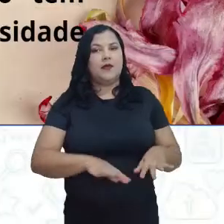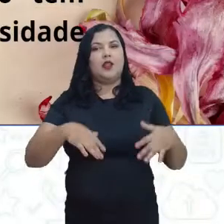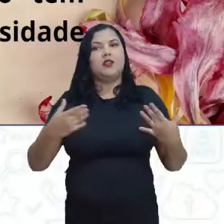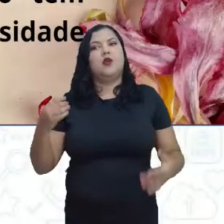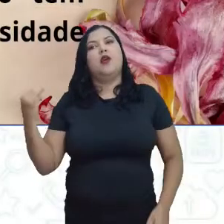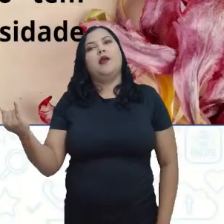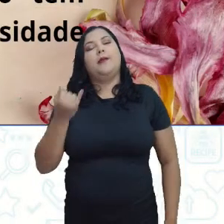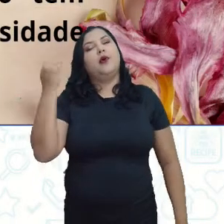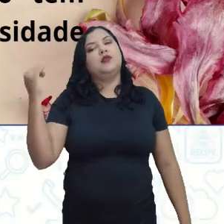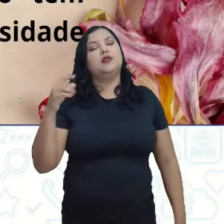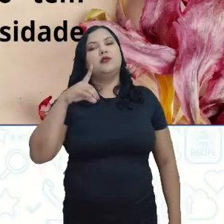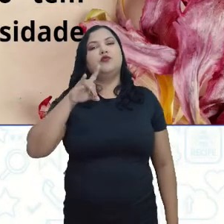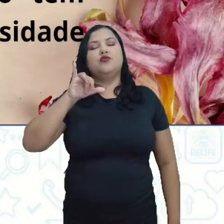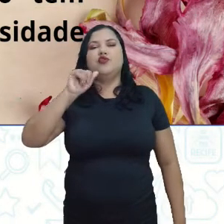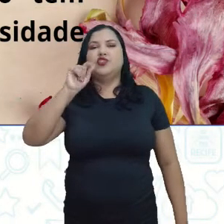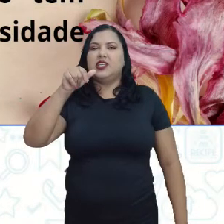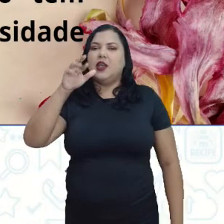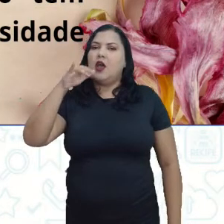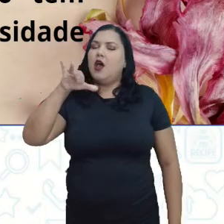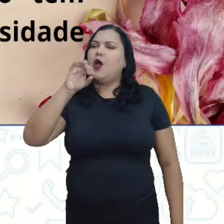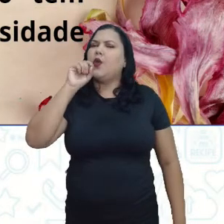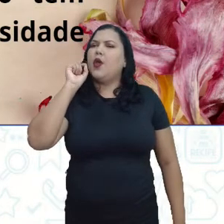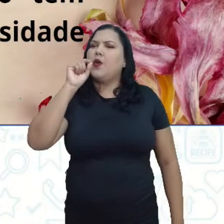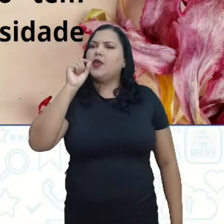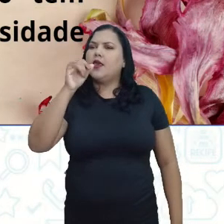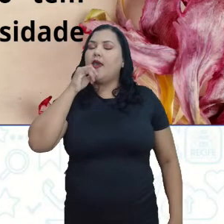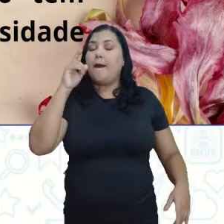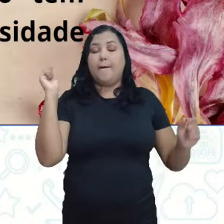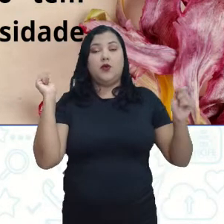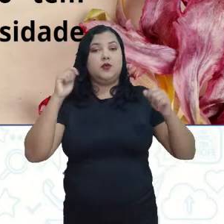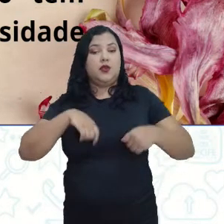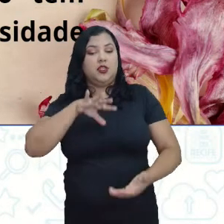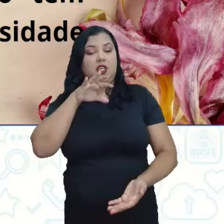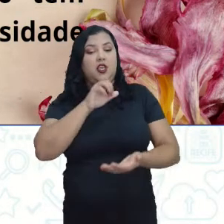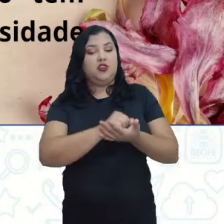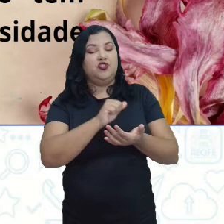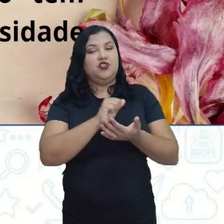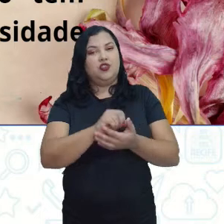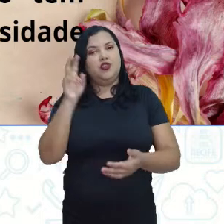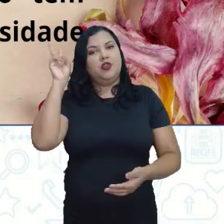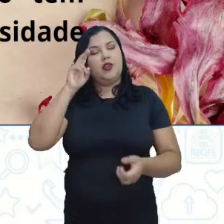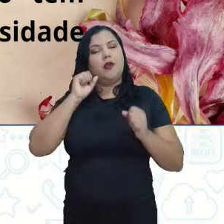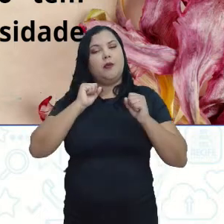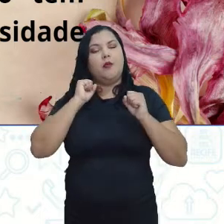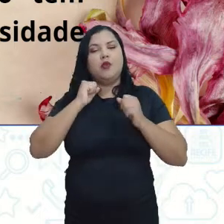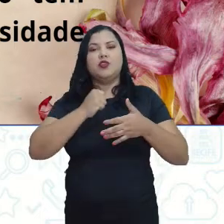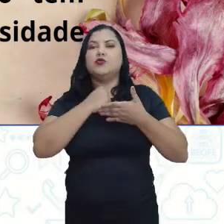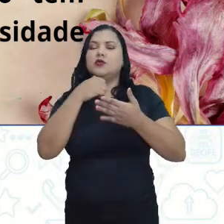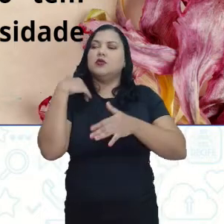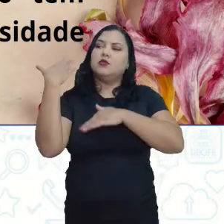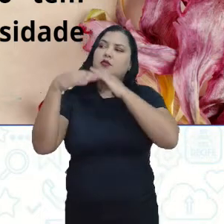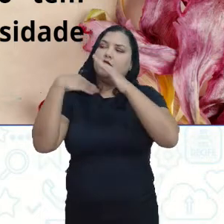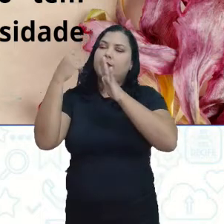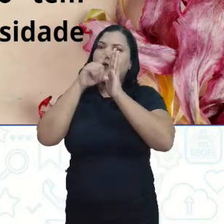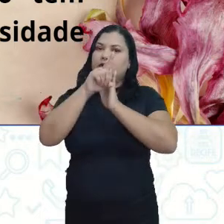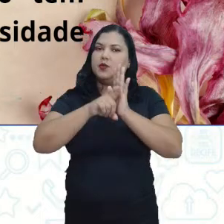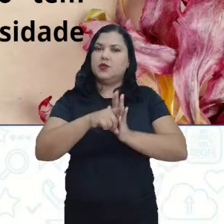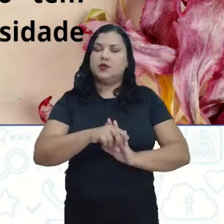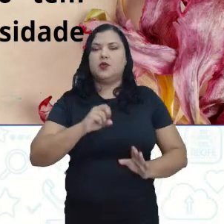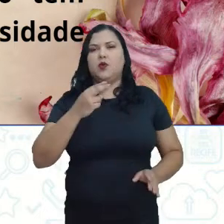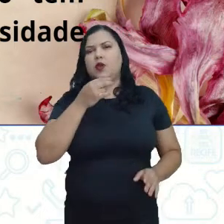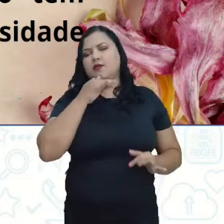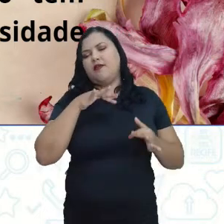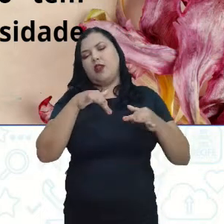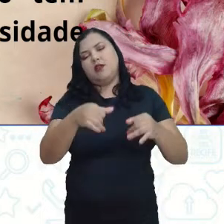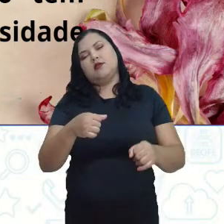diário está na possibilidade de seu registro histórico, que pode ajudar no desenvolvimento de pesquisas ou findar